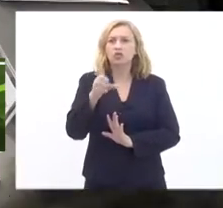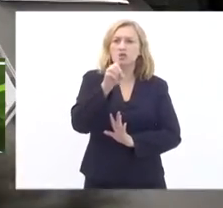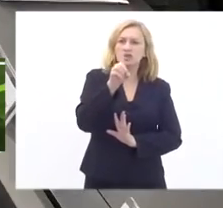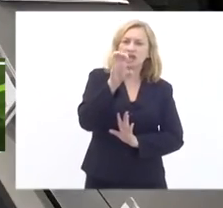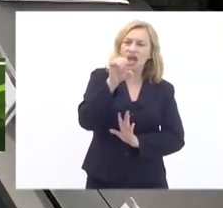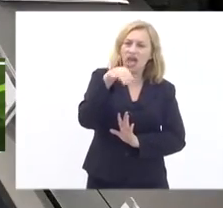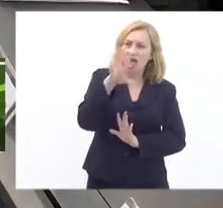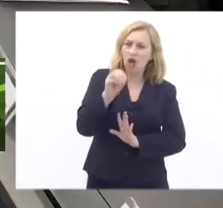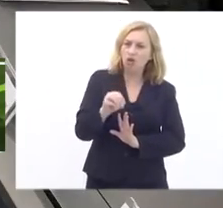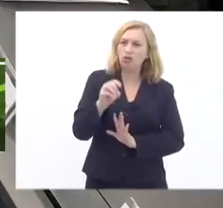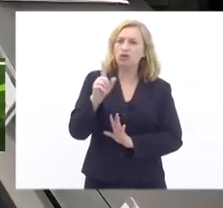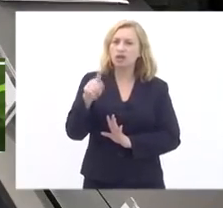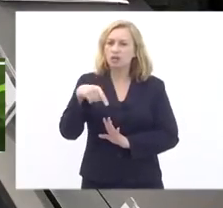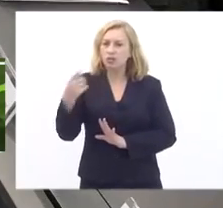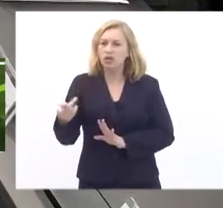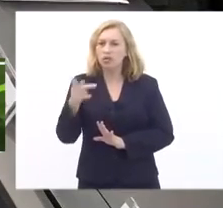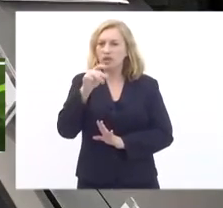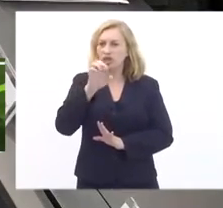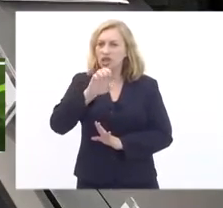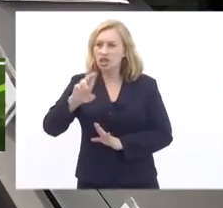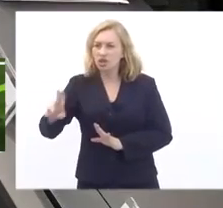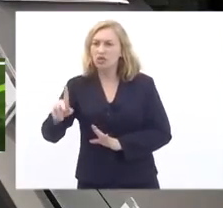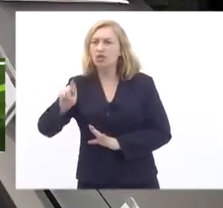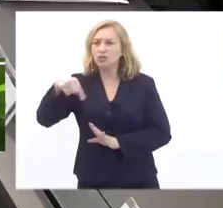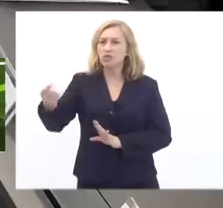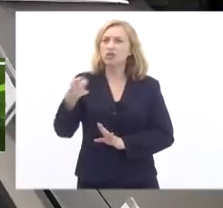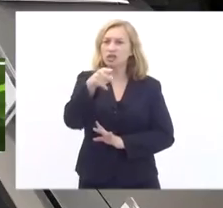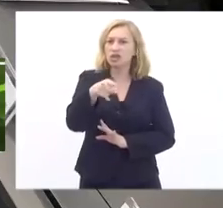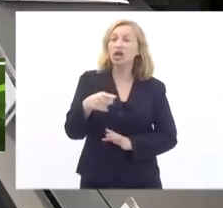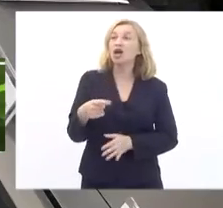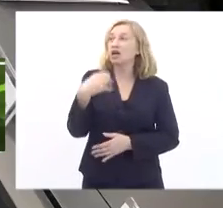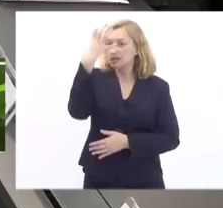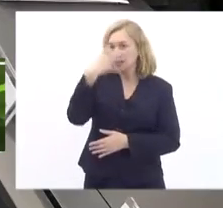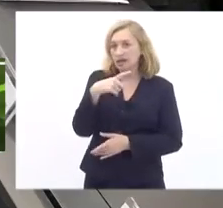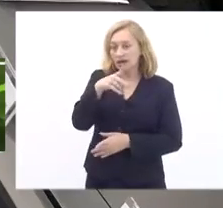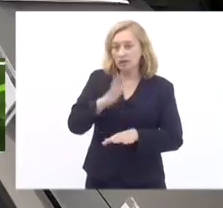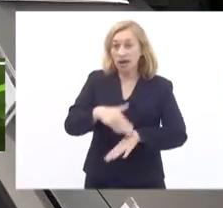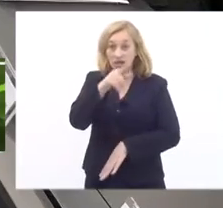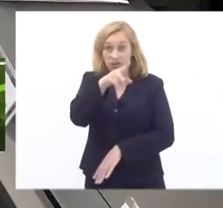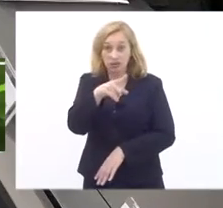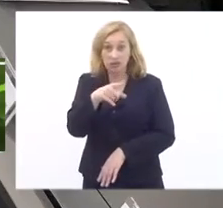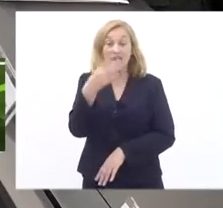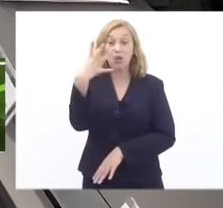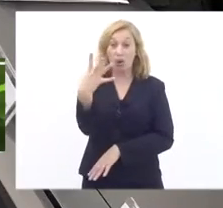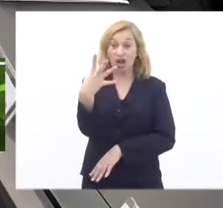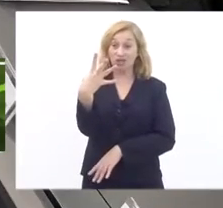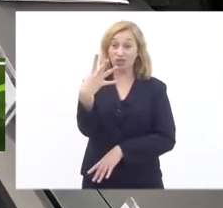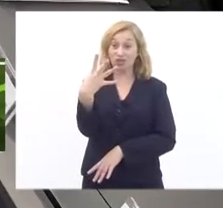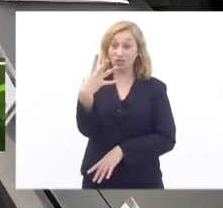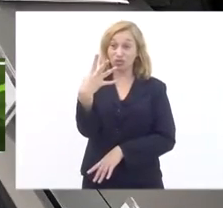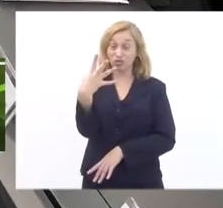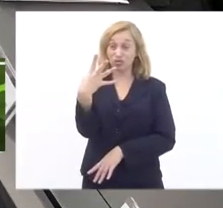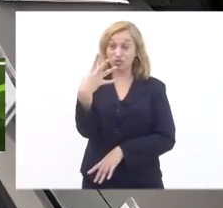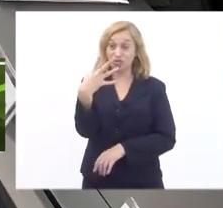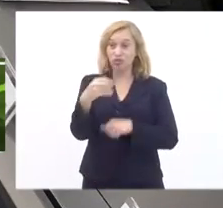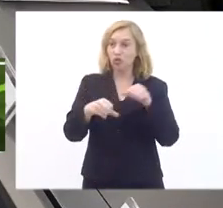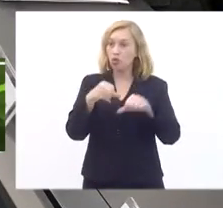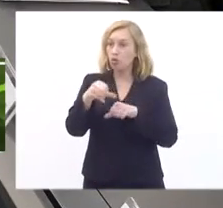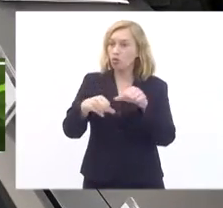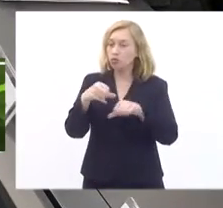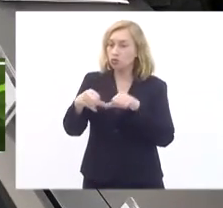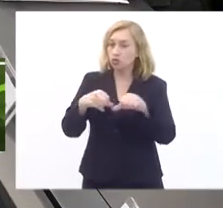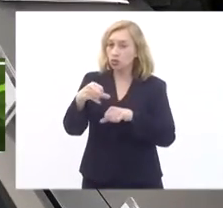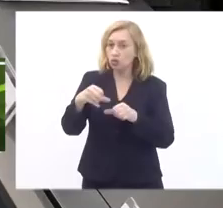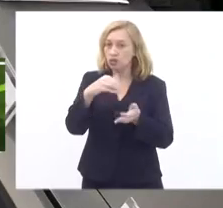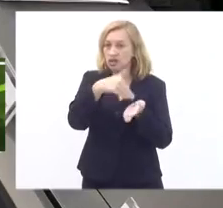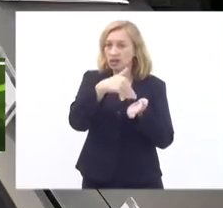depois o Juninho do Pneu e depois... Mas pior ainda, mais grave, eu só contei 3. Você vê que teve uma ilha relâmpago, que eu só contei 3.